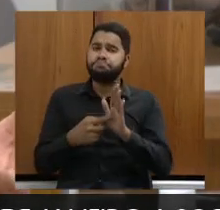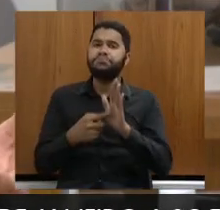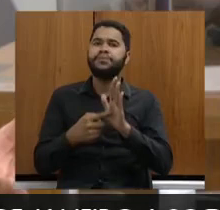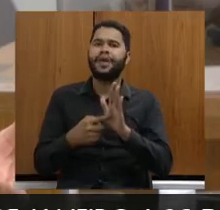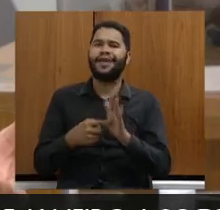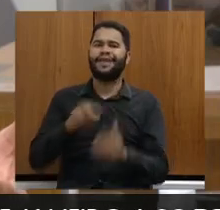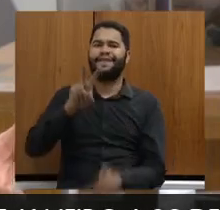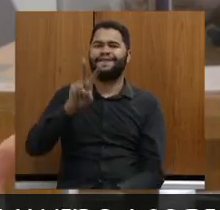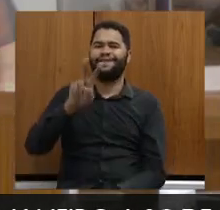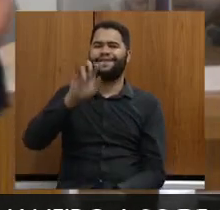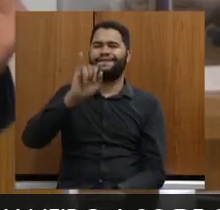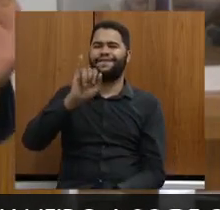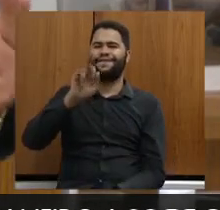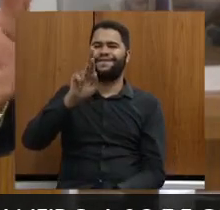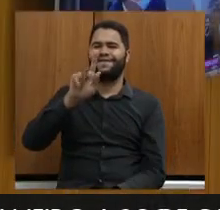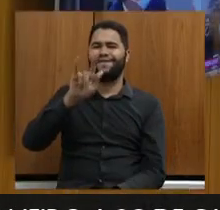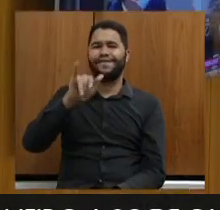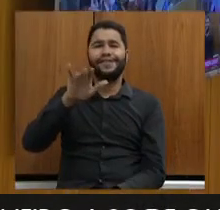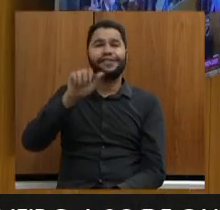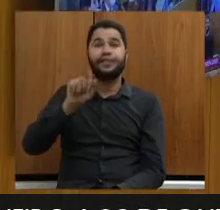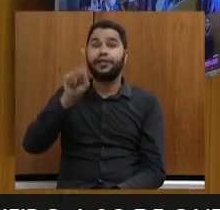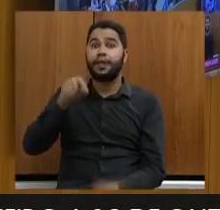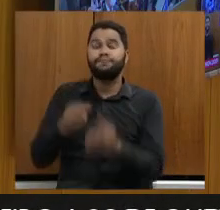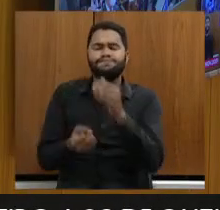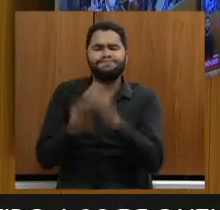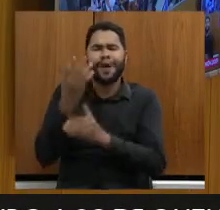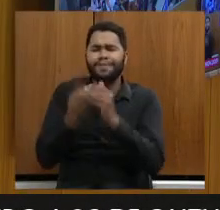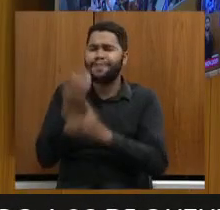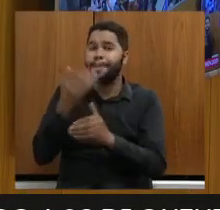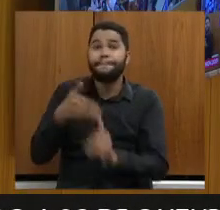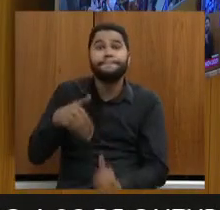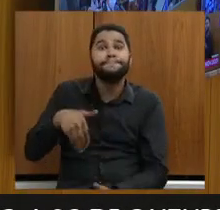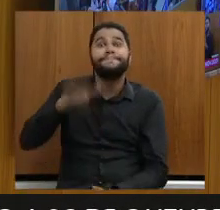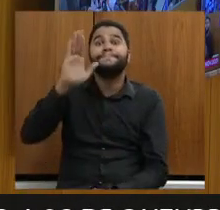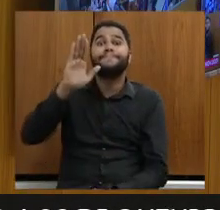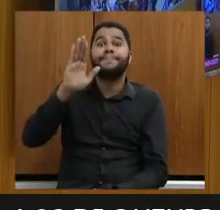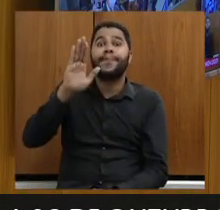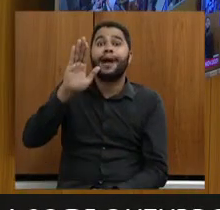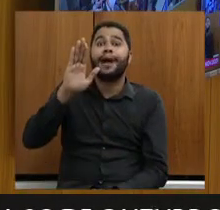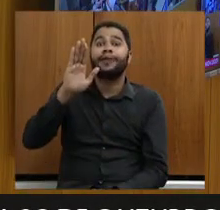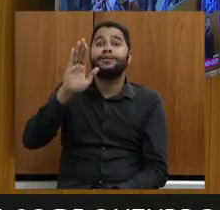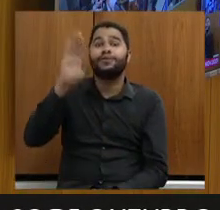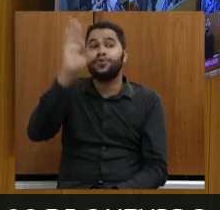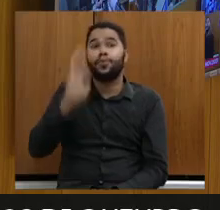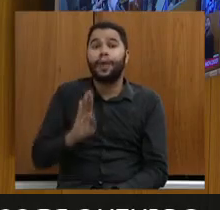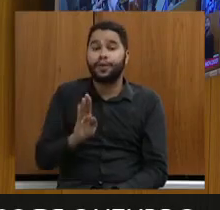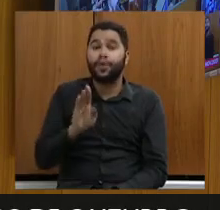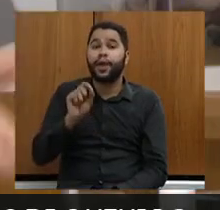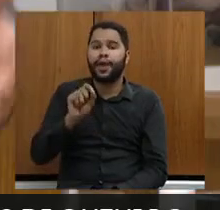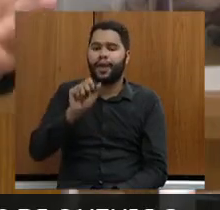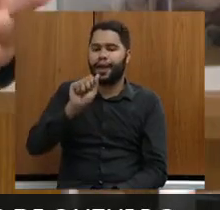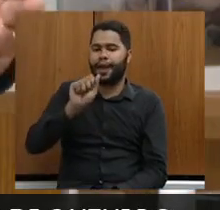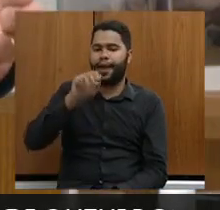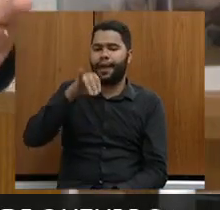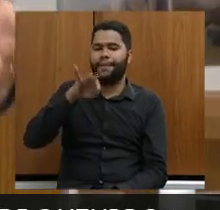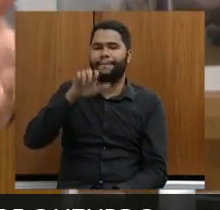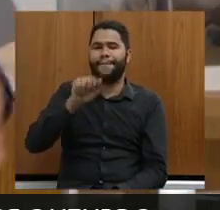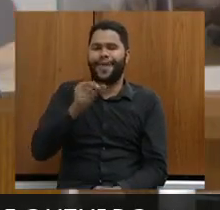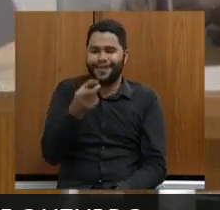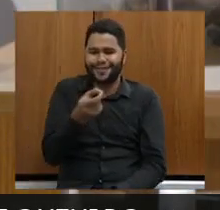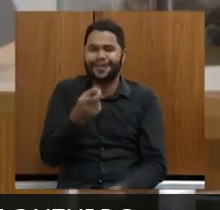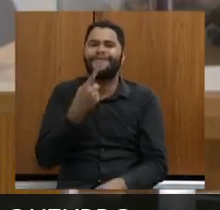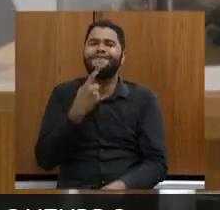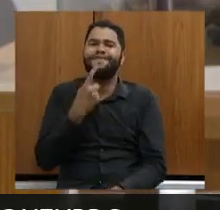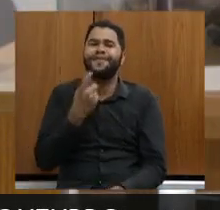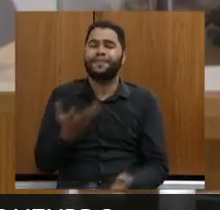Virgínia começou é o segundo maior produtor de ameixa do Brasil e não tem como tirar o prefeito tem que arrumar a